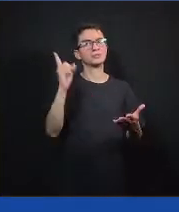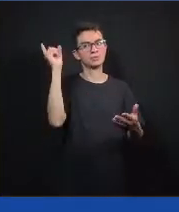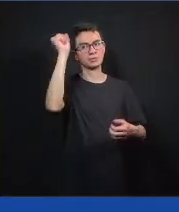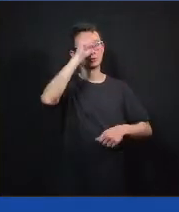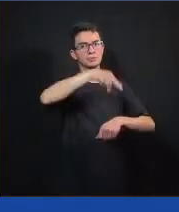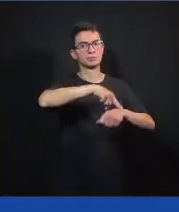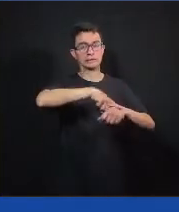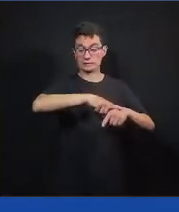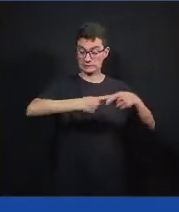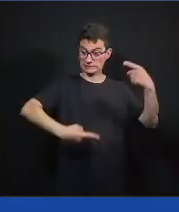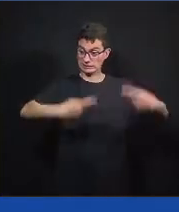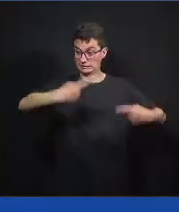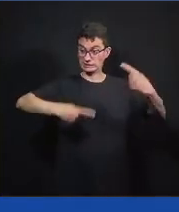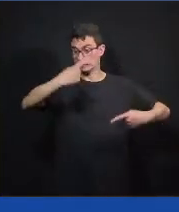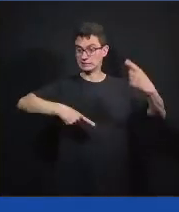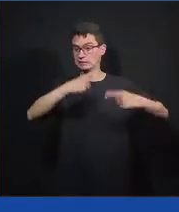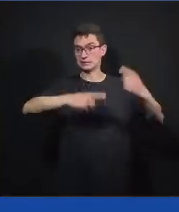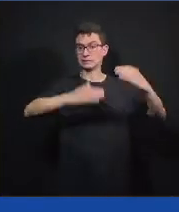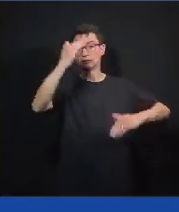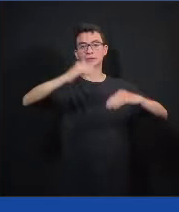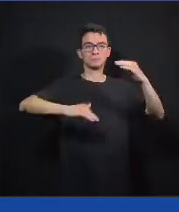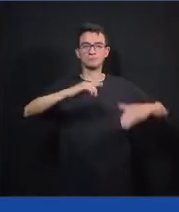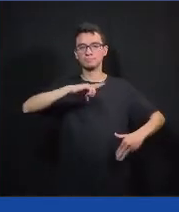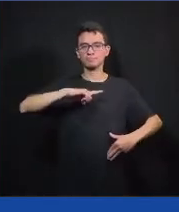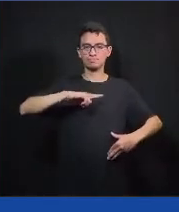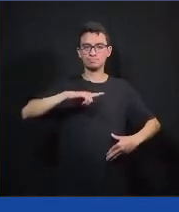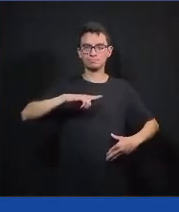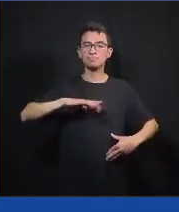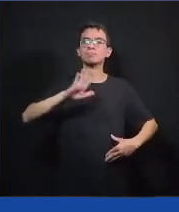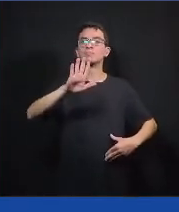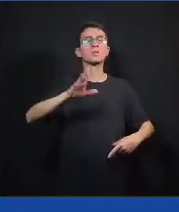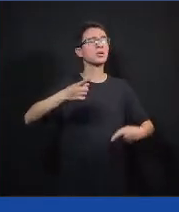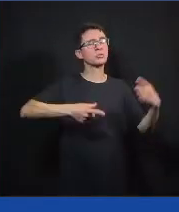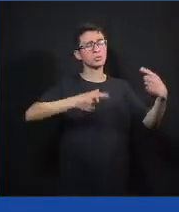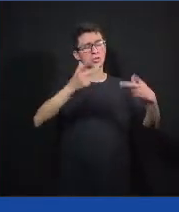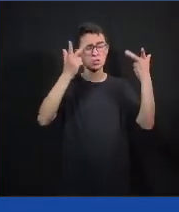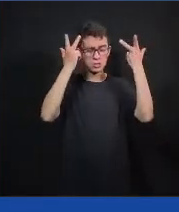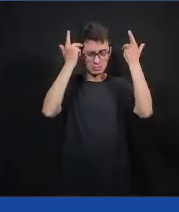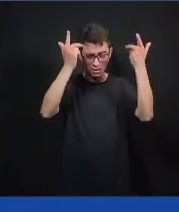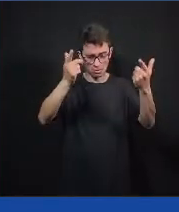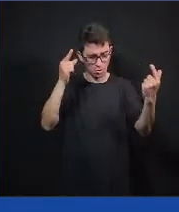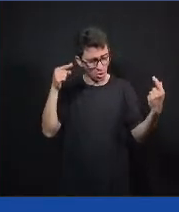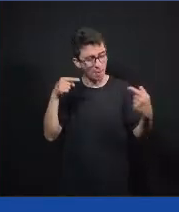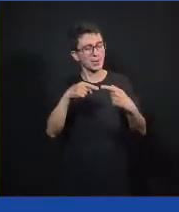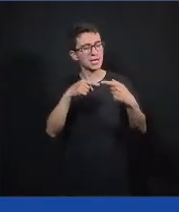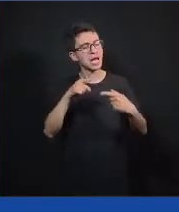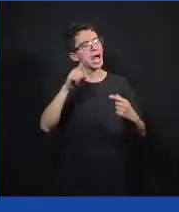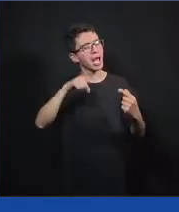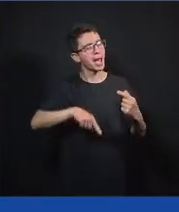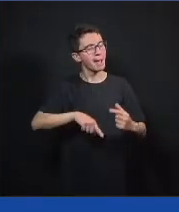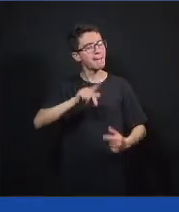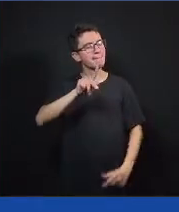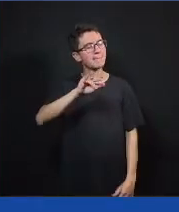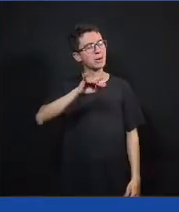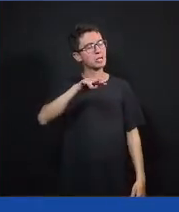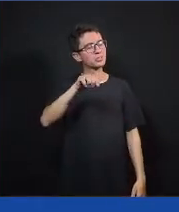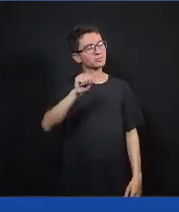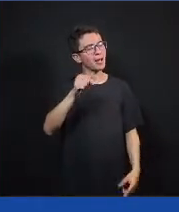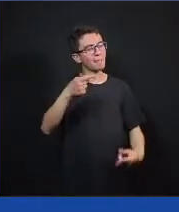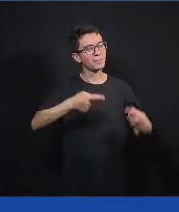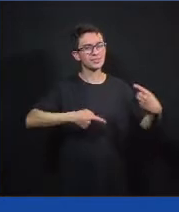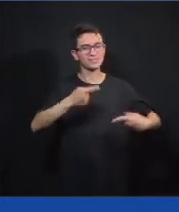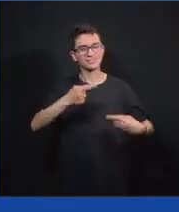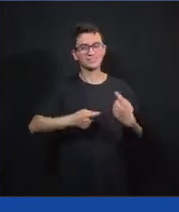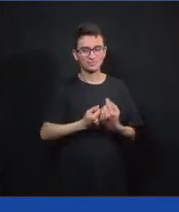se discute, sim, e discutir é política. Essa integração entre o debate